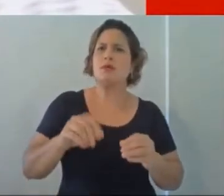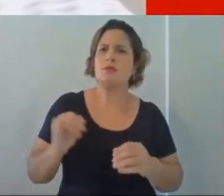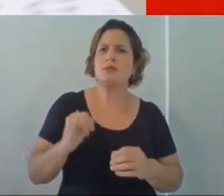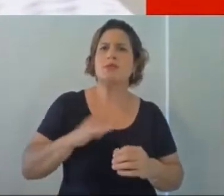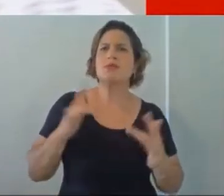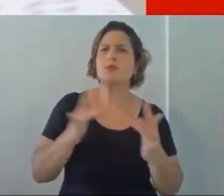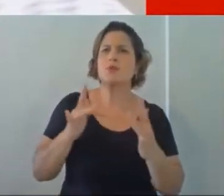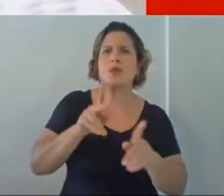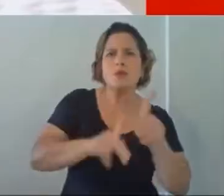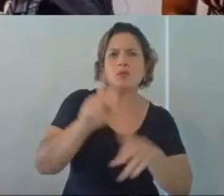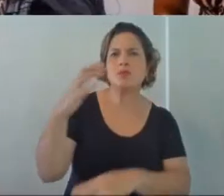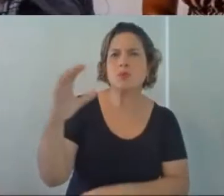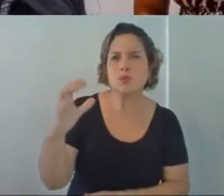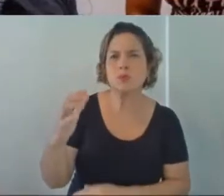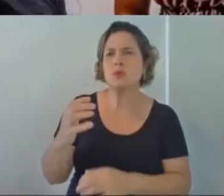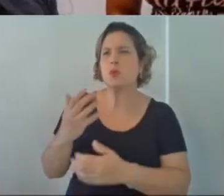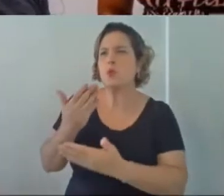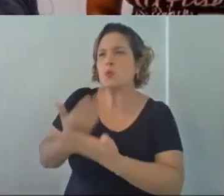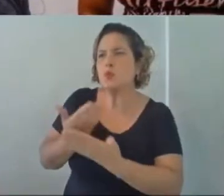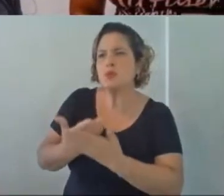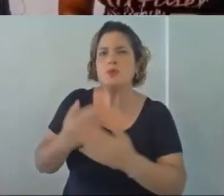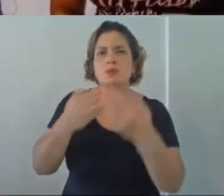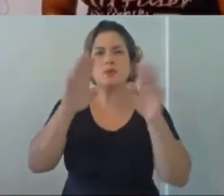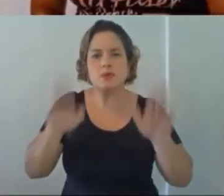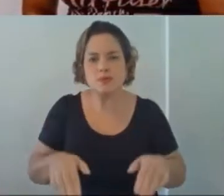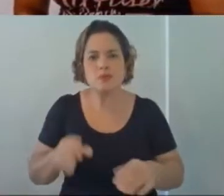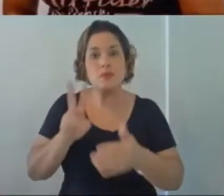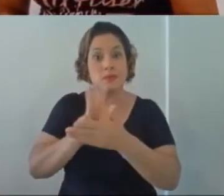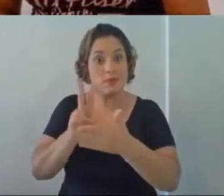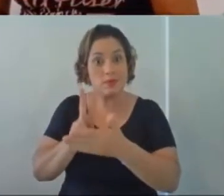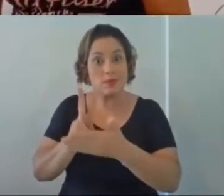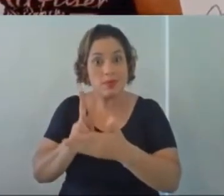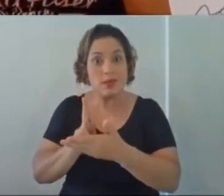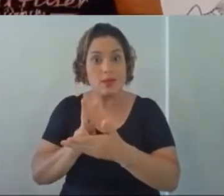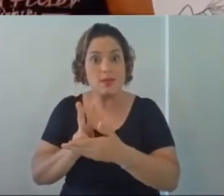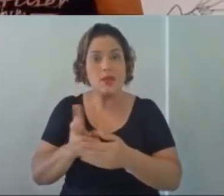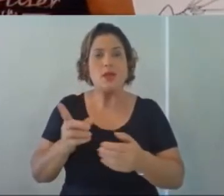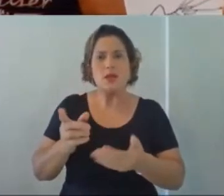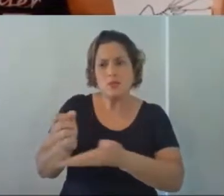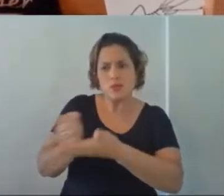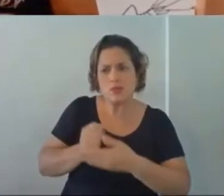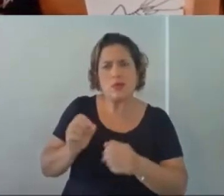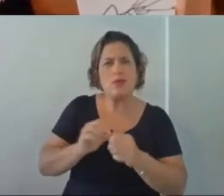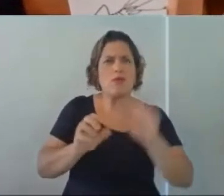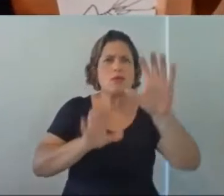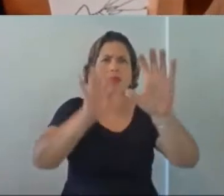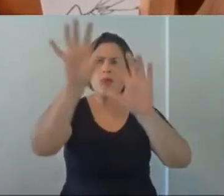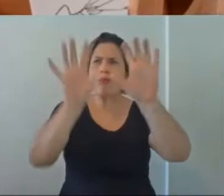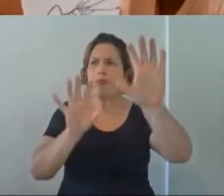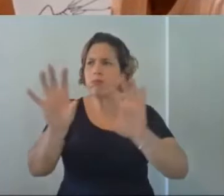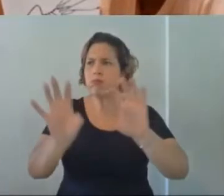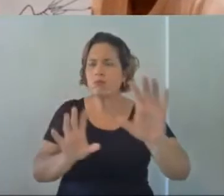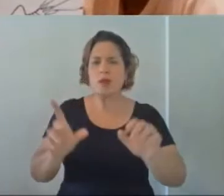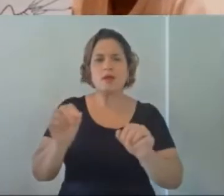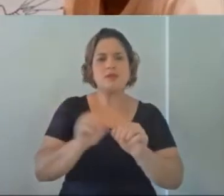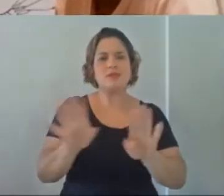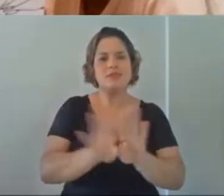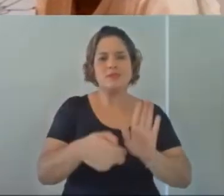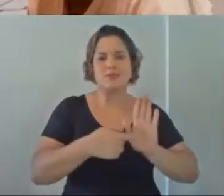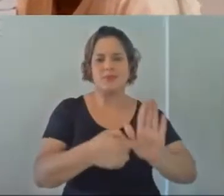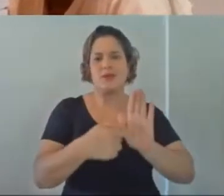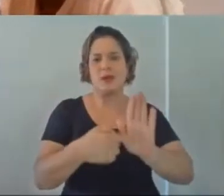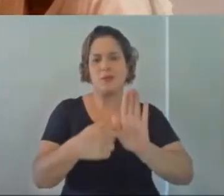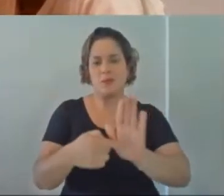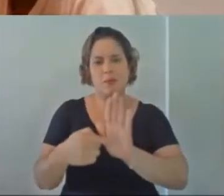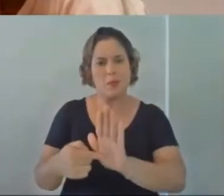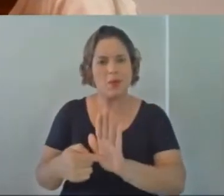Curitiba, com os estudantes indígenas da UFPR, na montagem da exposição, na ativação da exposição